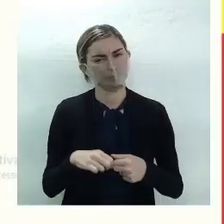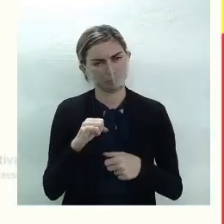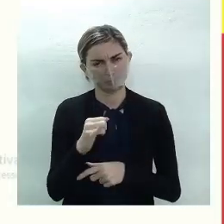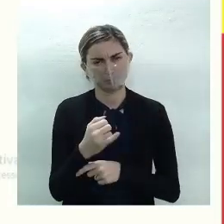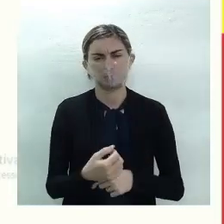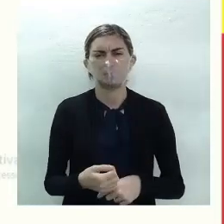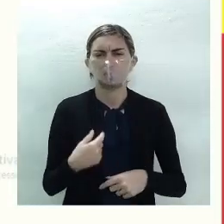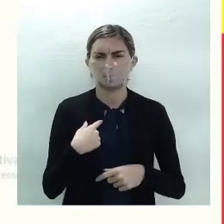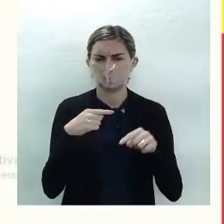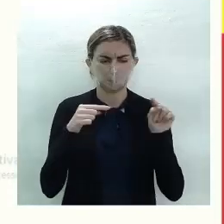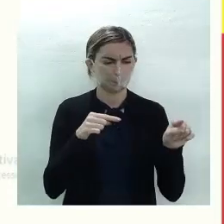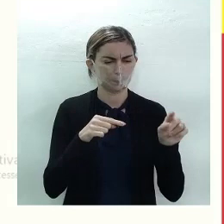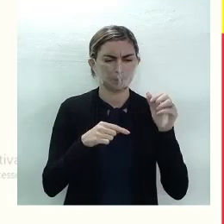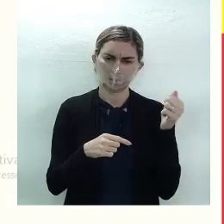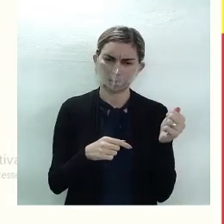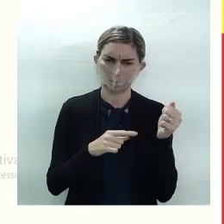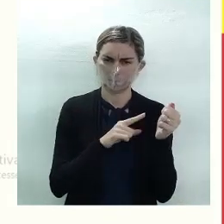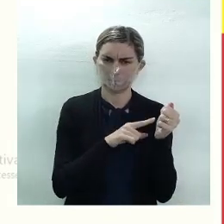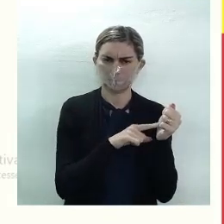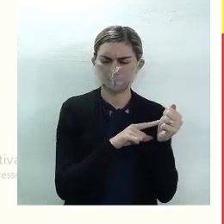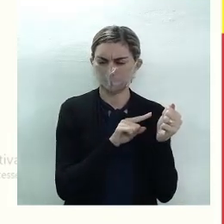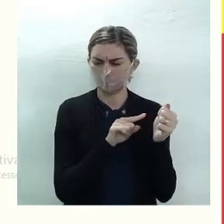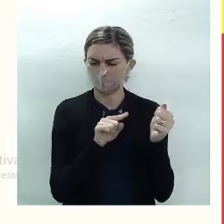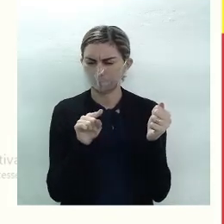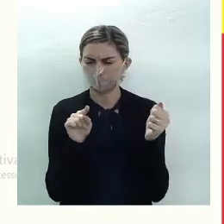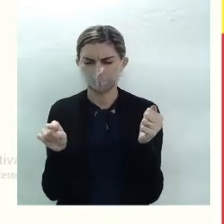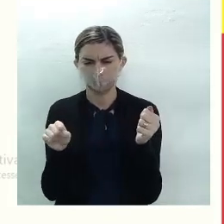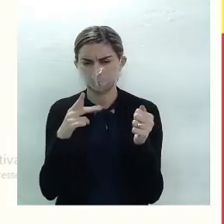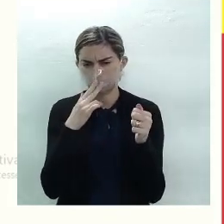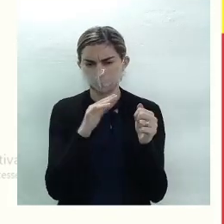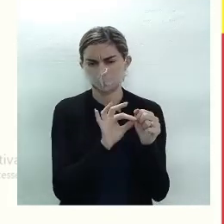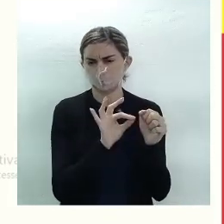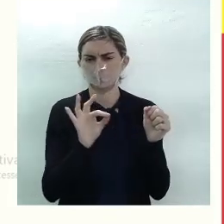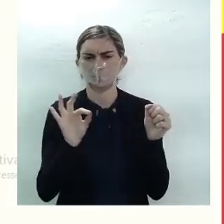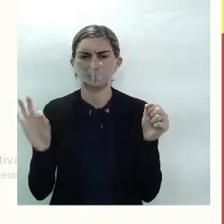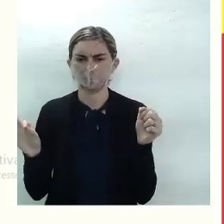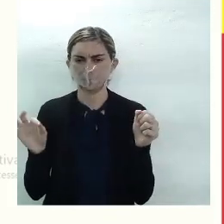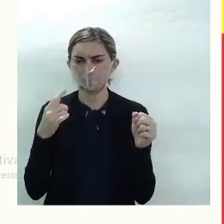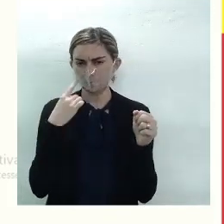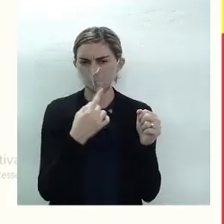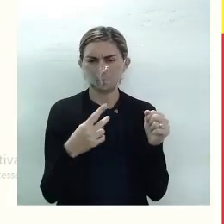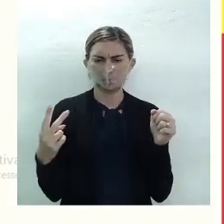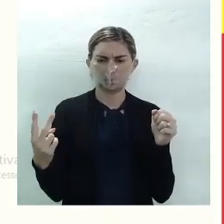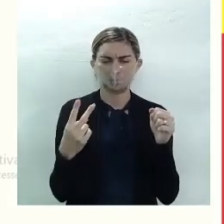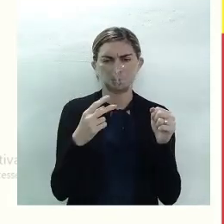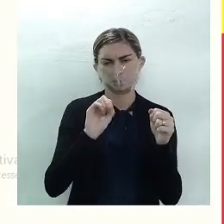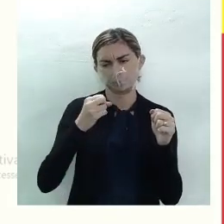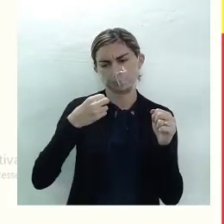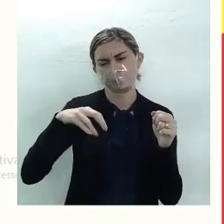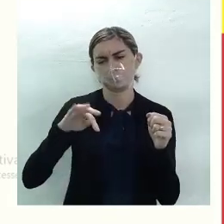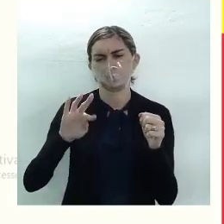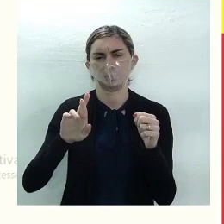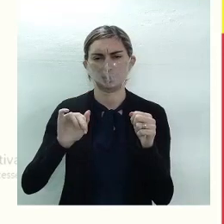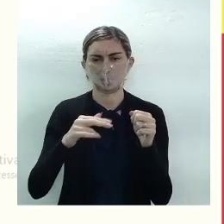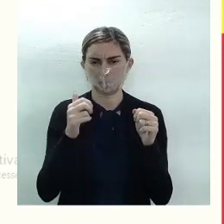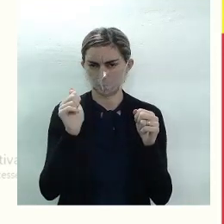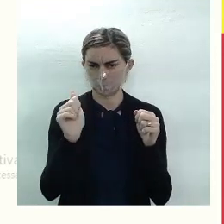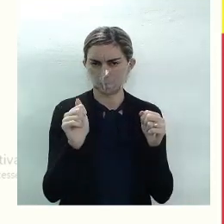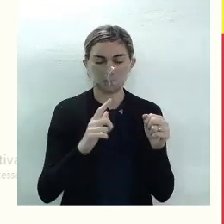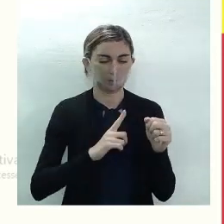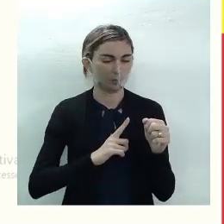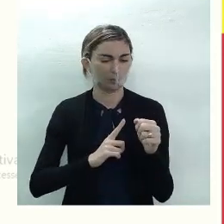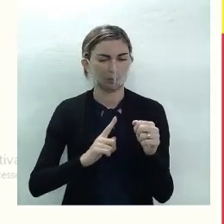Seguinte, esse ponto A, ele vai estar à mesma distância. Veja aqui do eixo de simetria até o ponto A, a